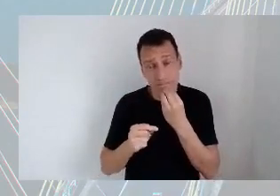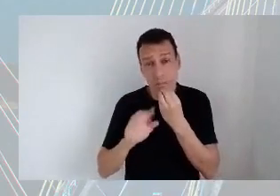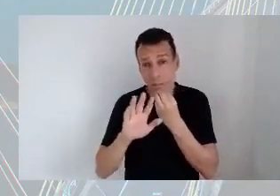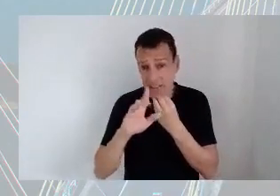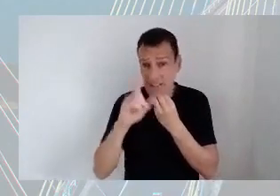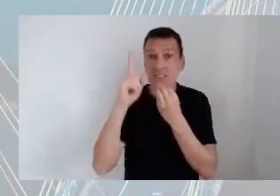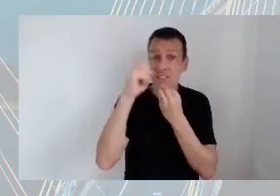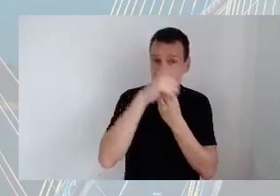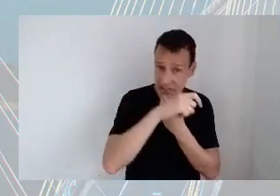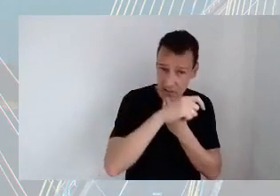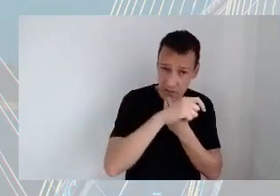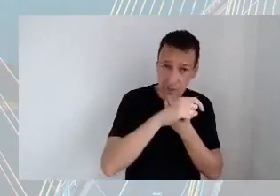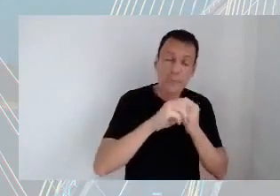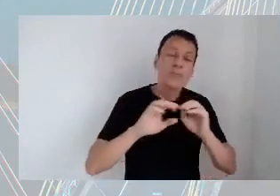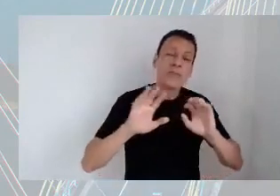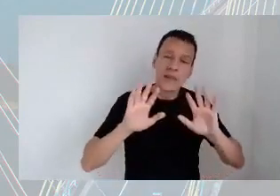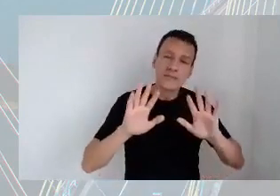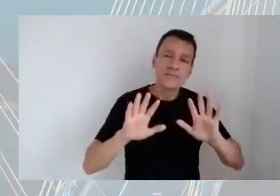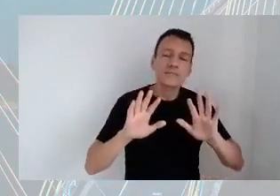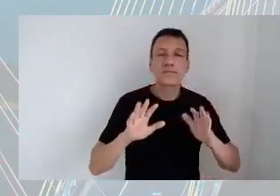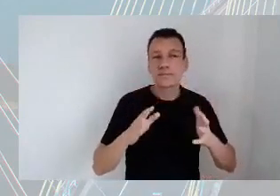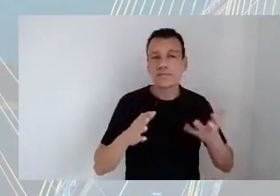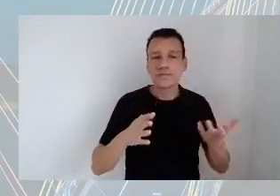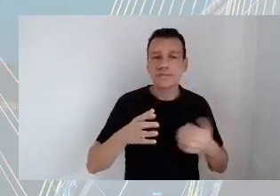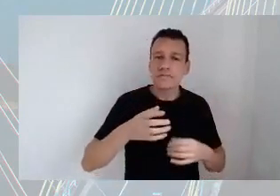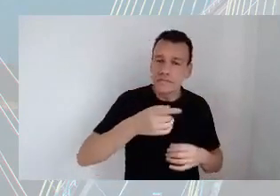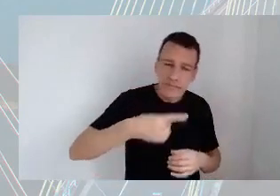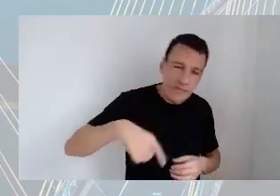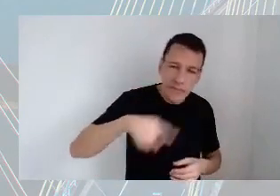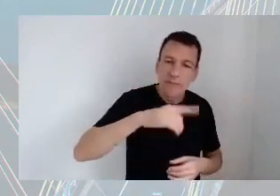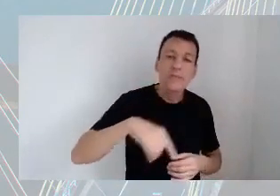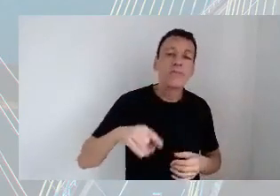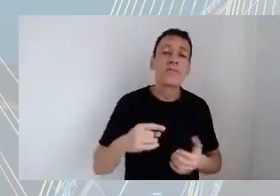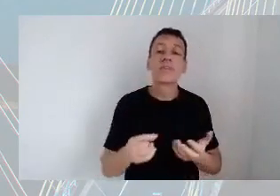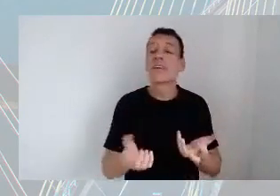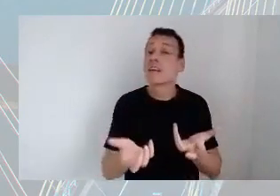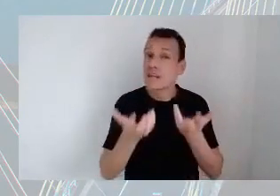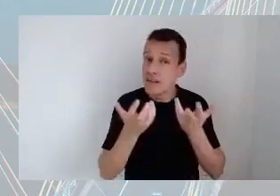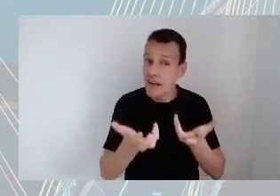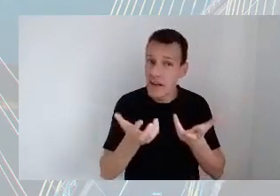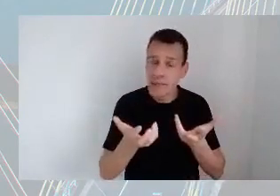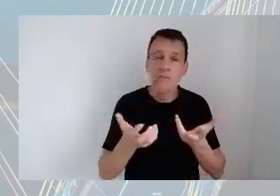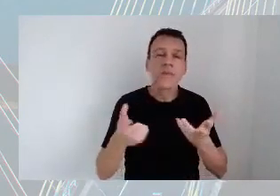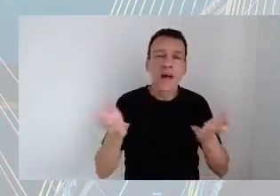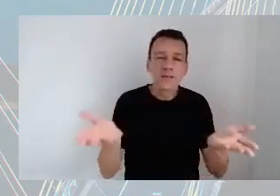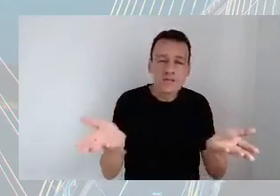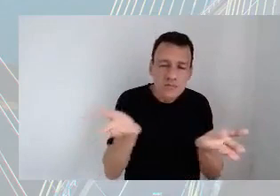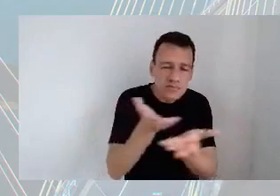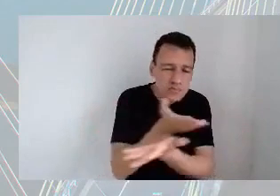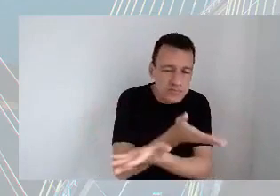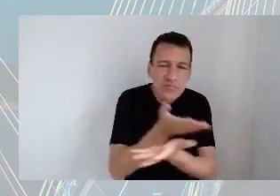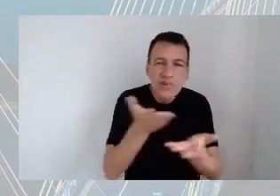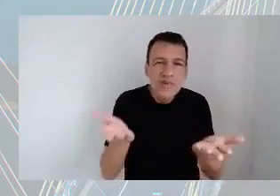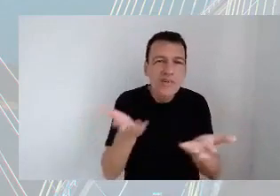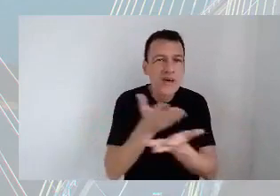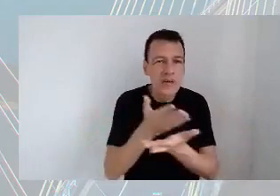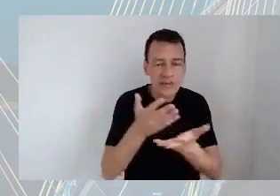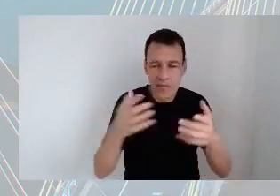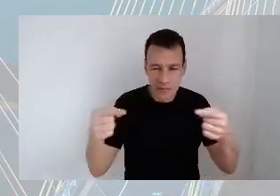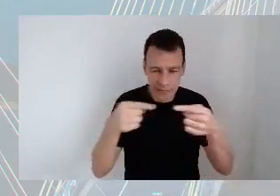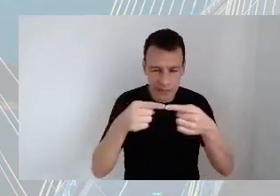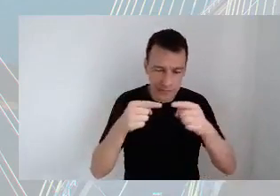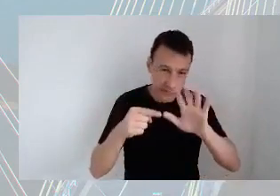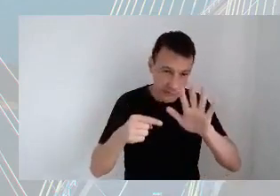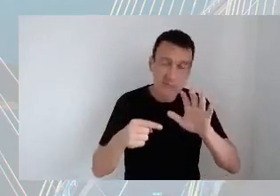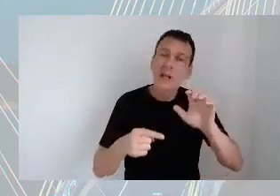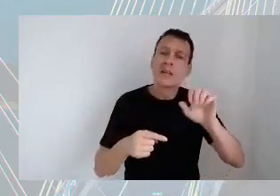das contas, é buscar, de fato, o balanço das duas realidades. Né? A gente está falando de, sim, buscar se estruturar.